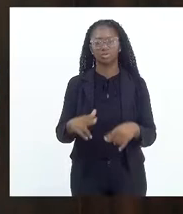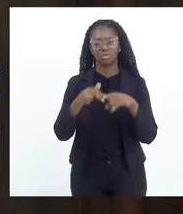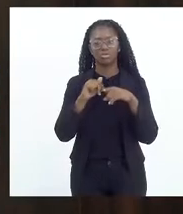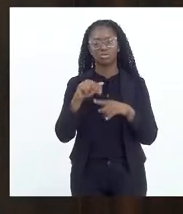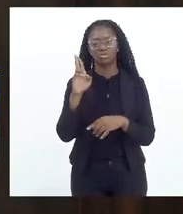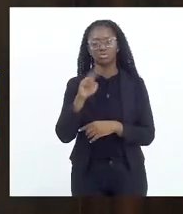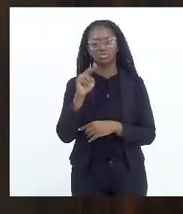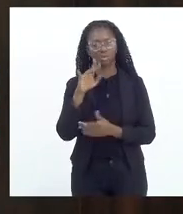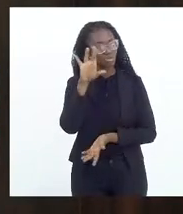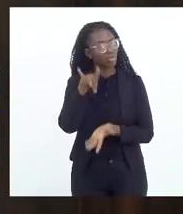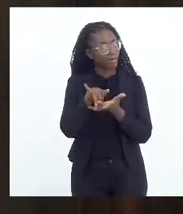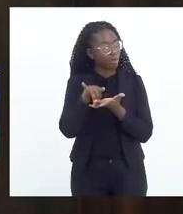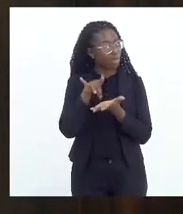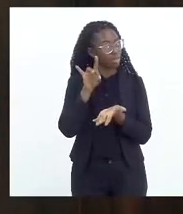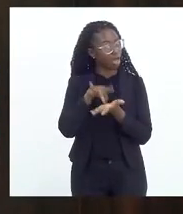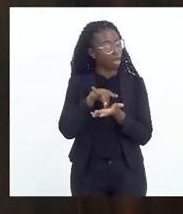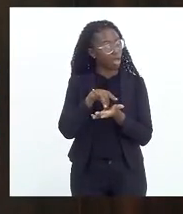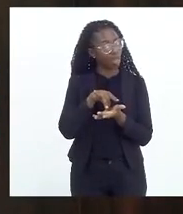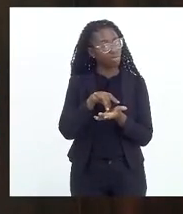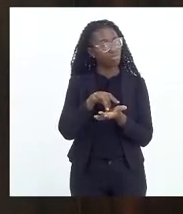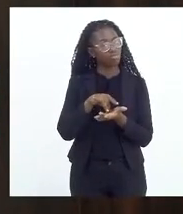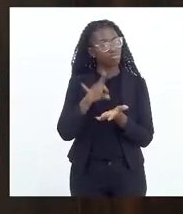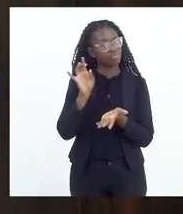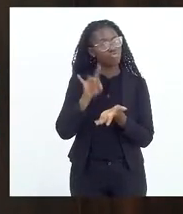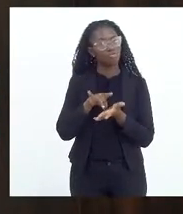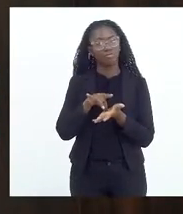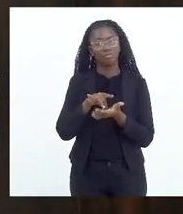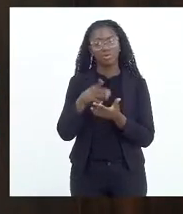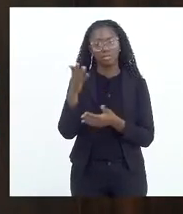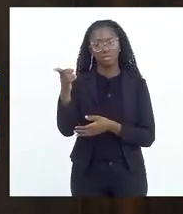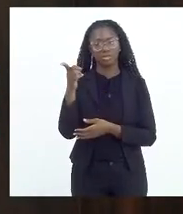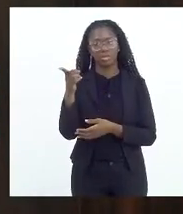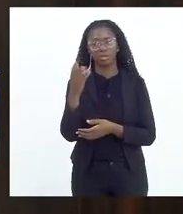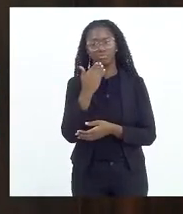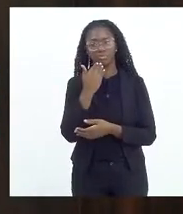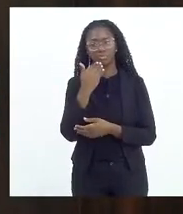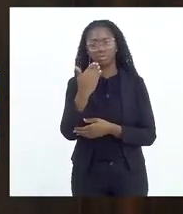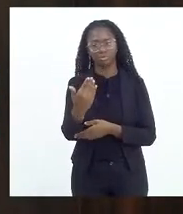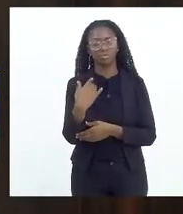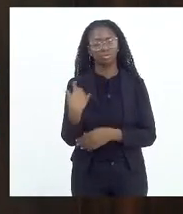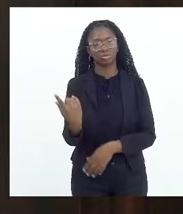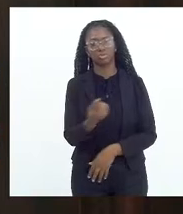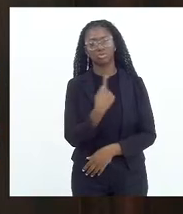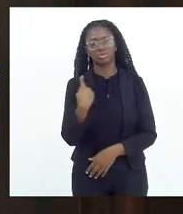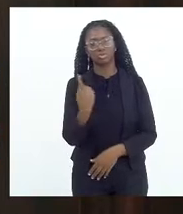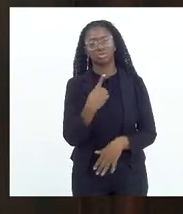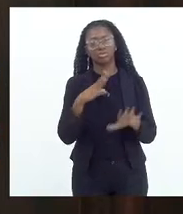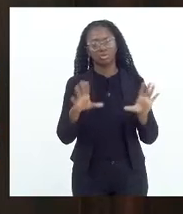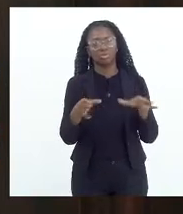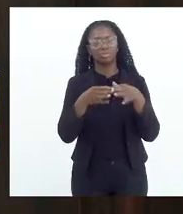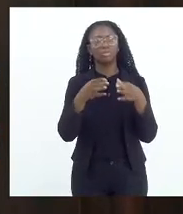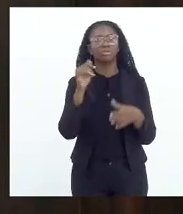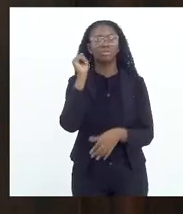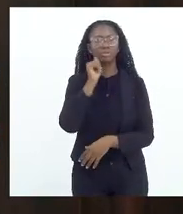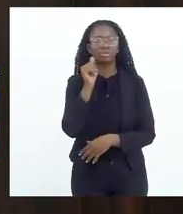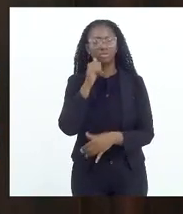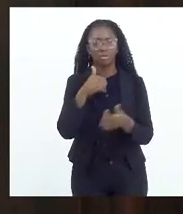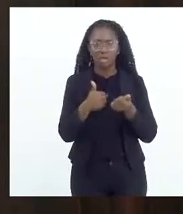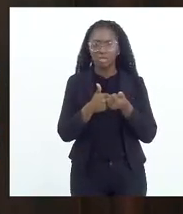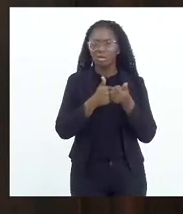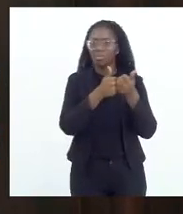não, de verdade, né? Ela está. Solicitou, inclusive, para a gente, pela Comissão de Mulheres, um